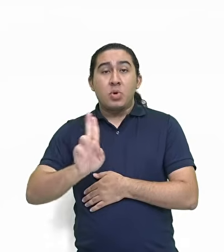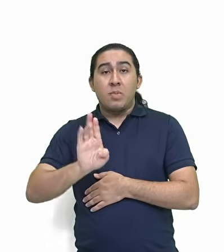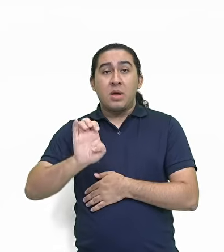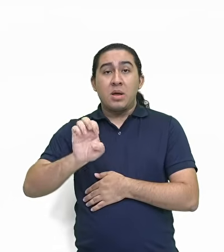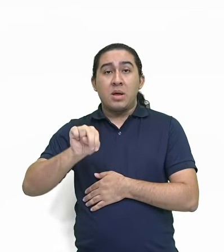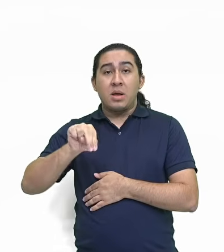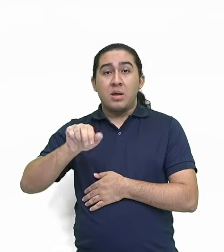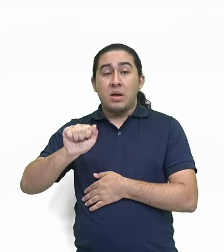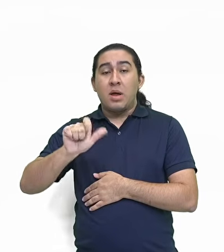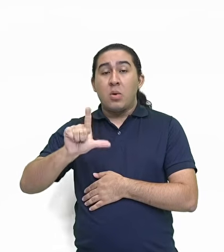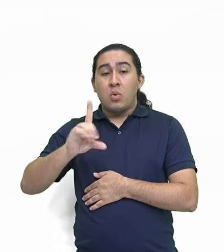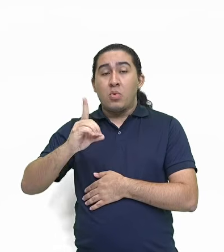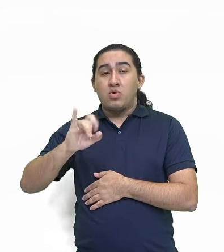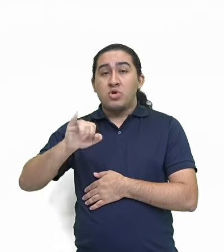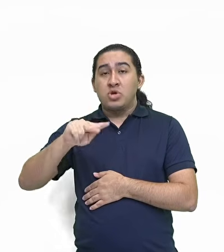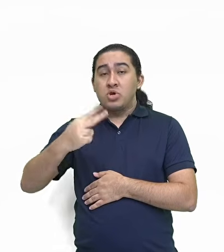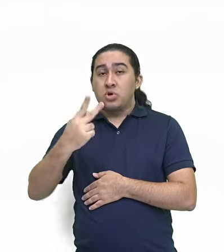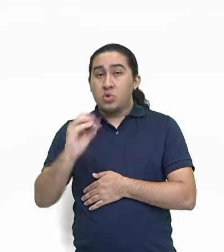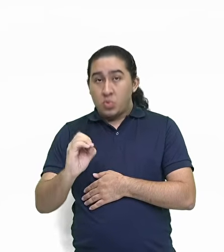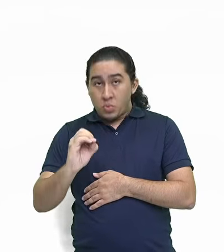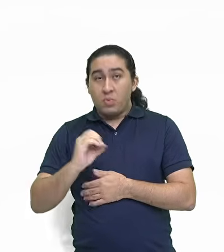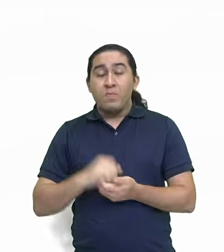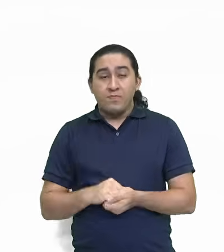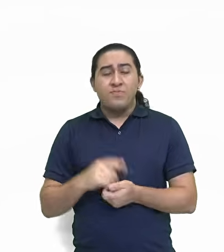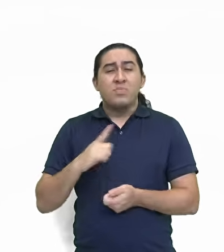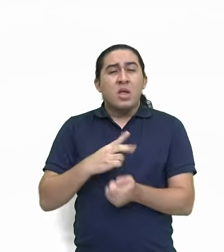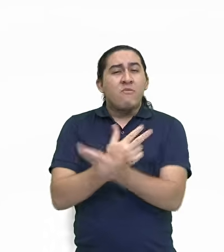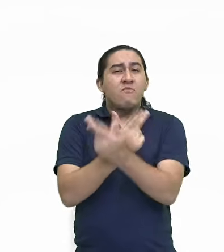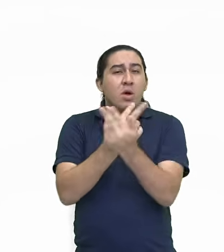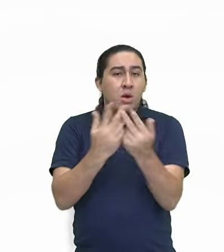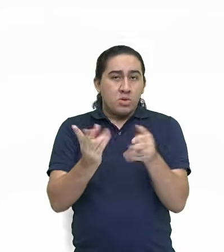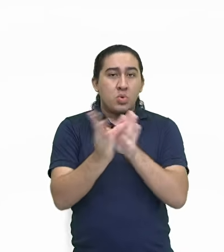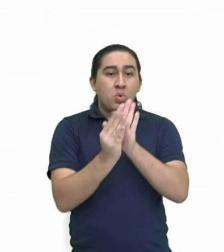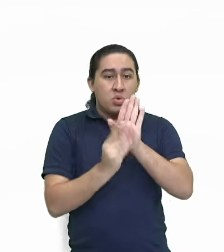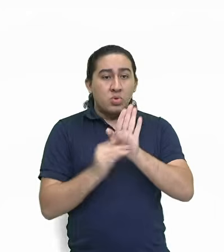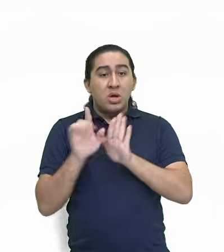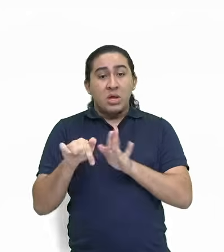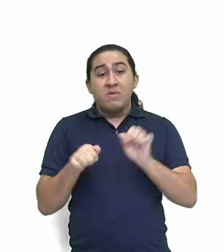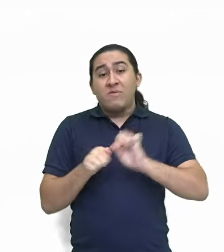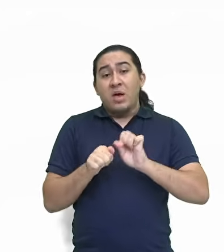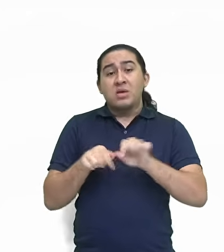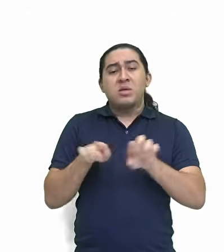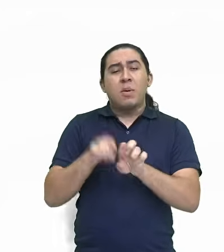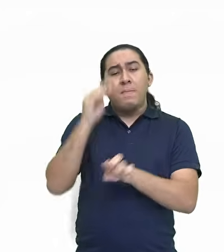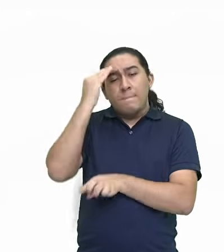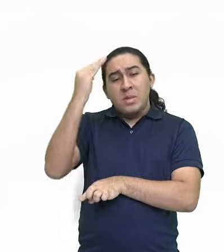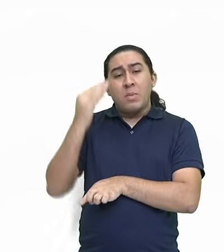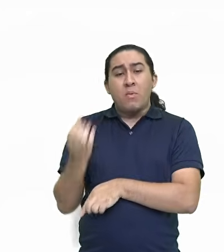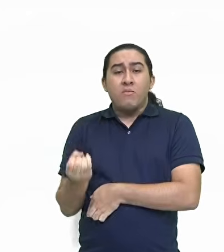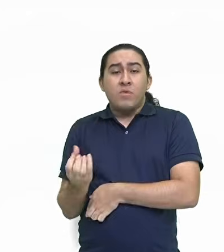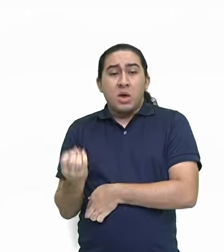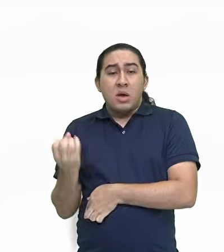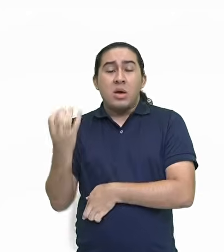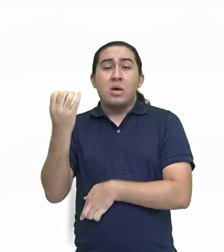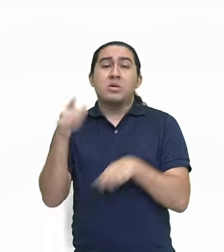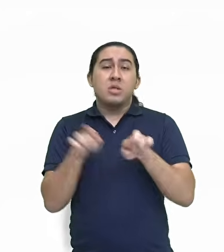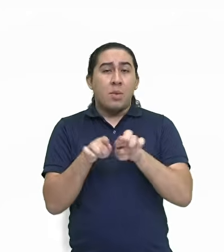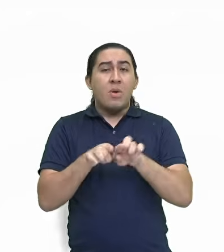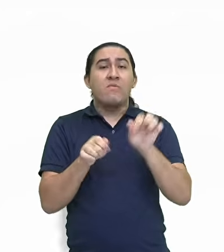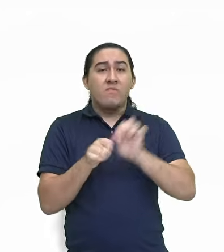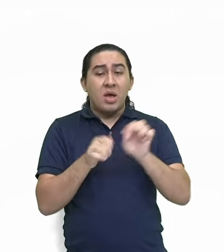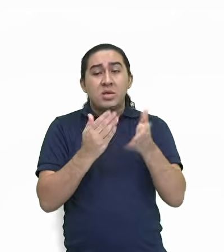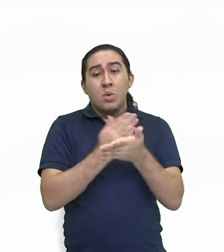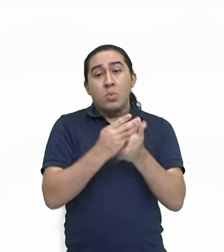o Enaldinho, ele trabalha com vários conteúdos, sobretudo de viagens ali, ele faz algumas